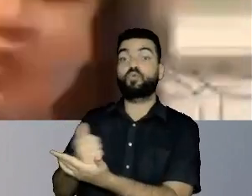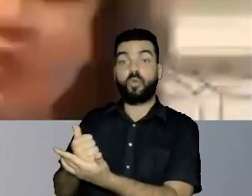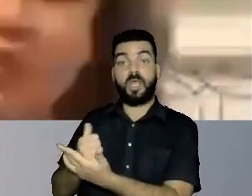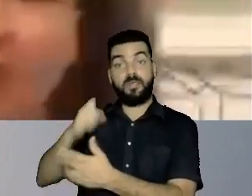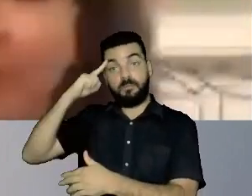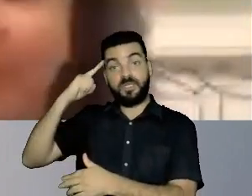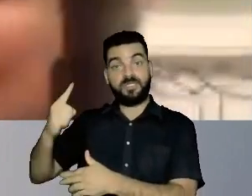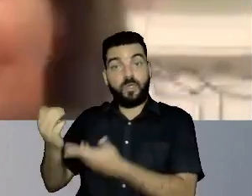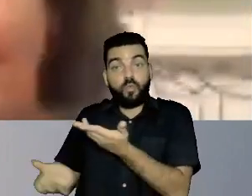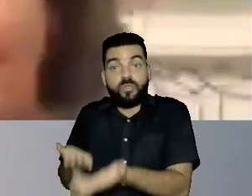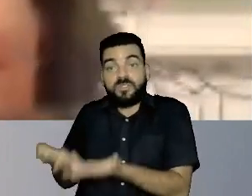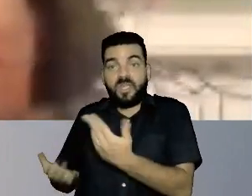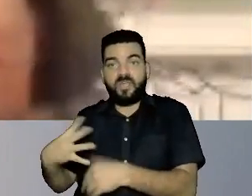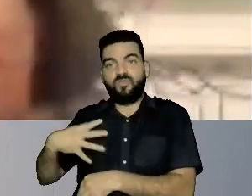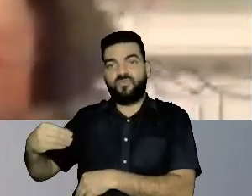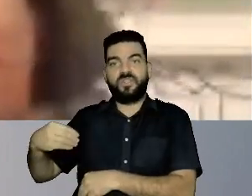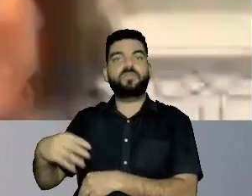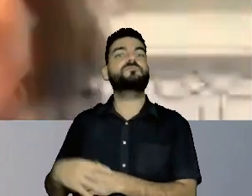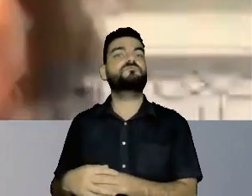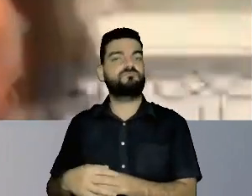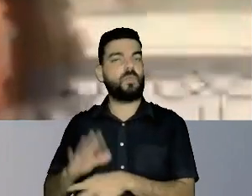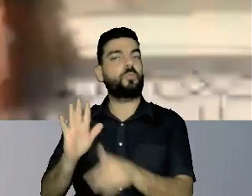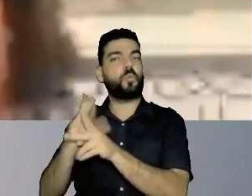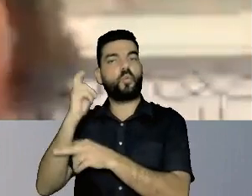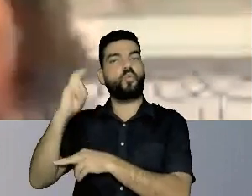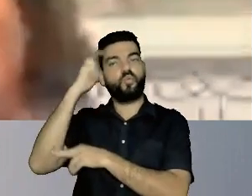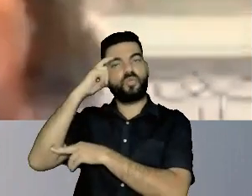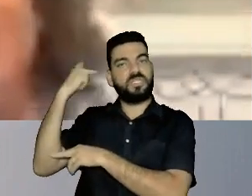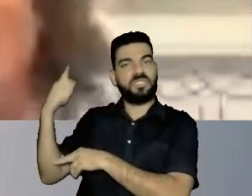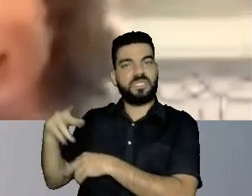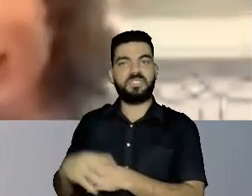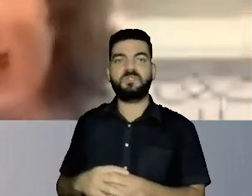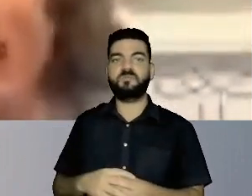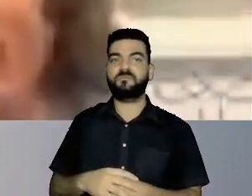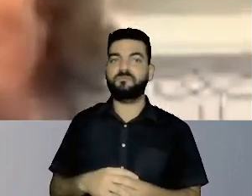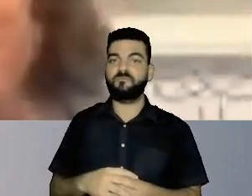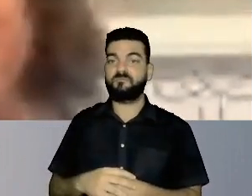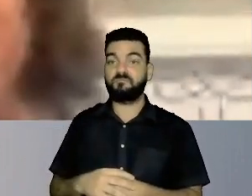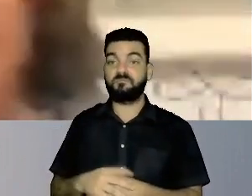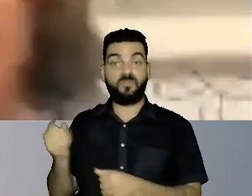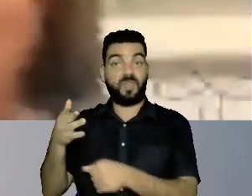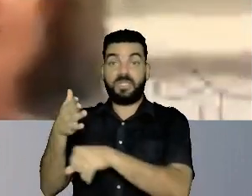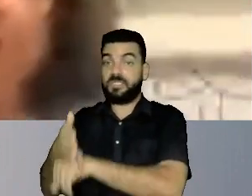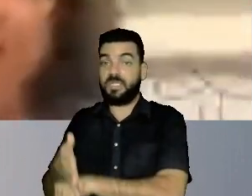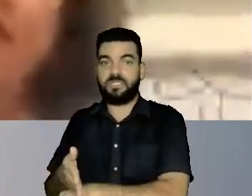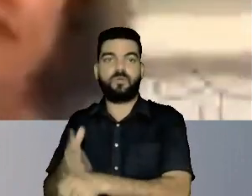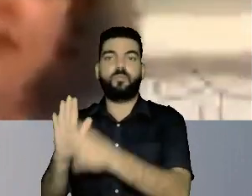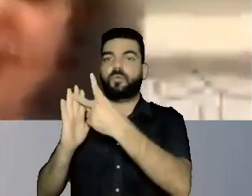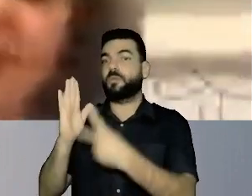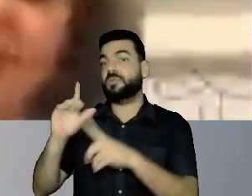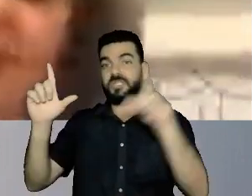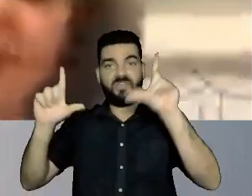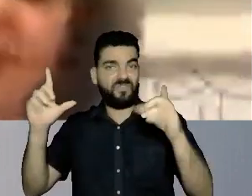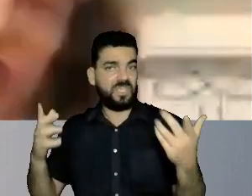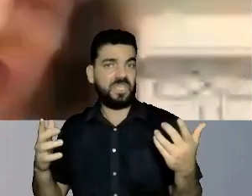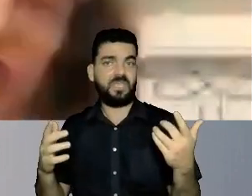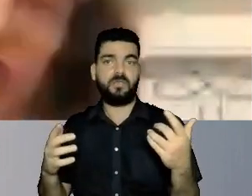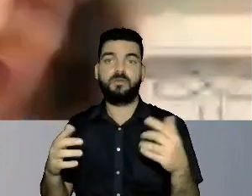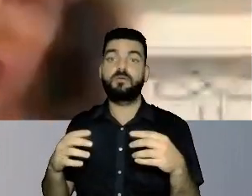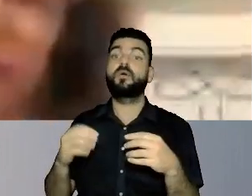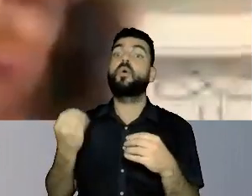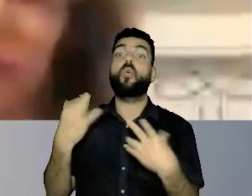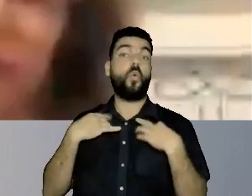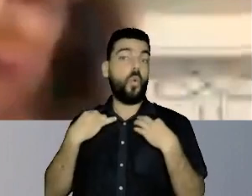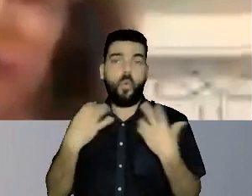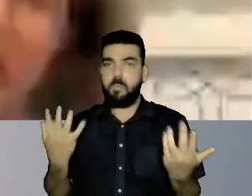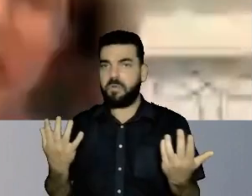jurídico, inclusive o Supremo já se manifestou sobre essa possibilidade da família escolher os modos de expressão